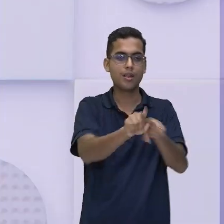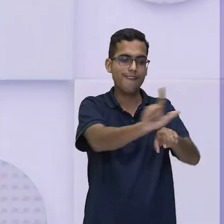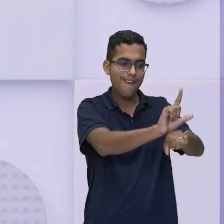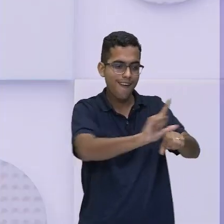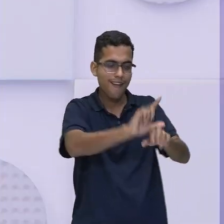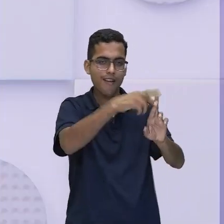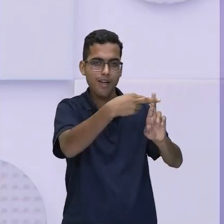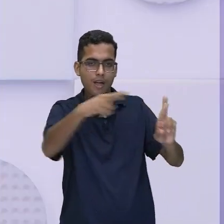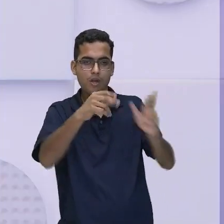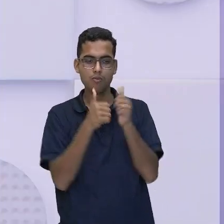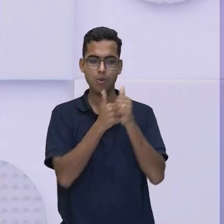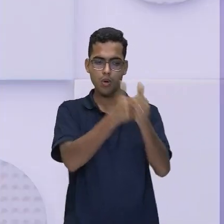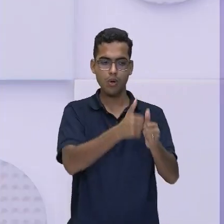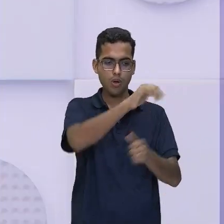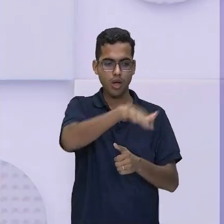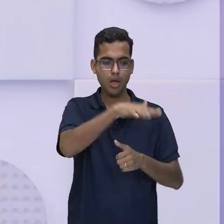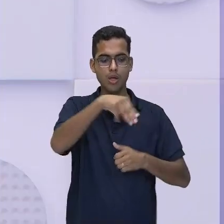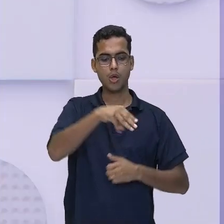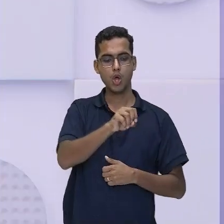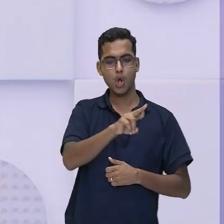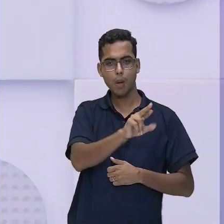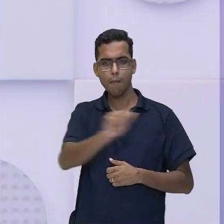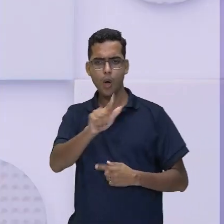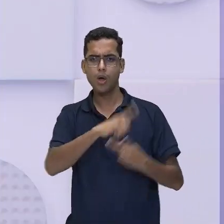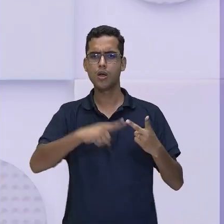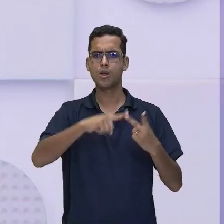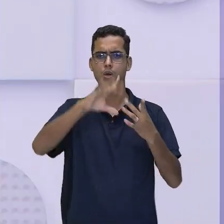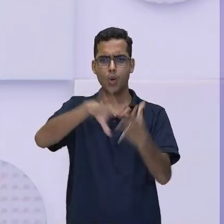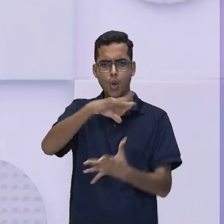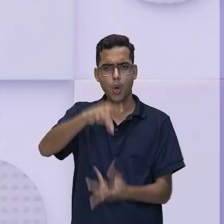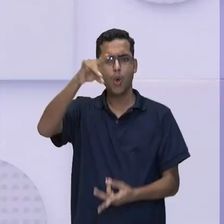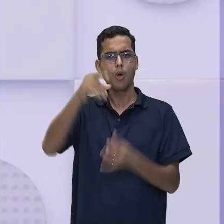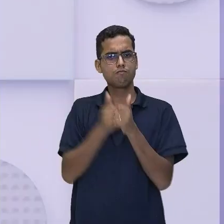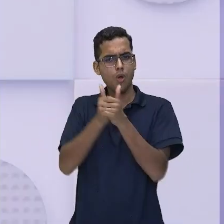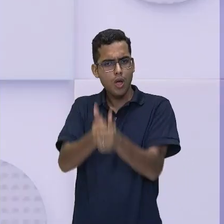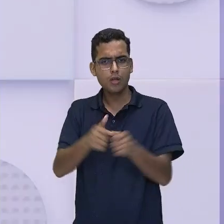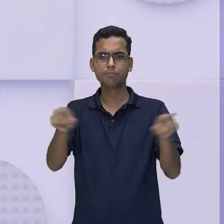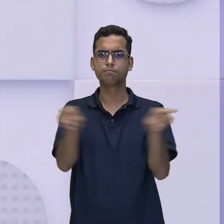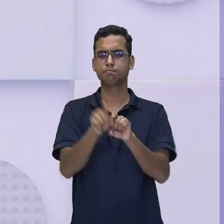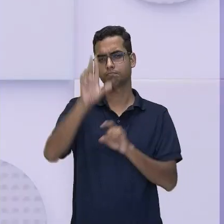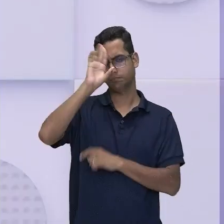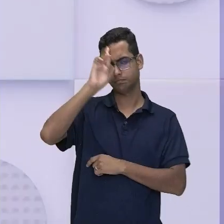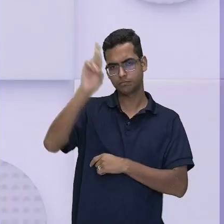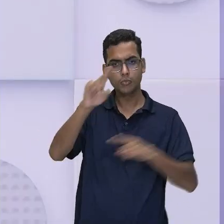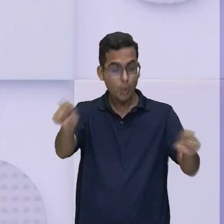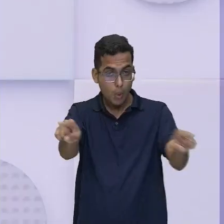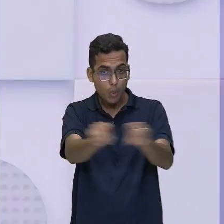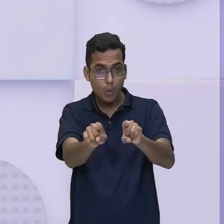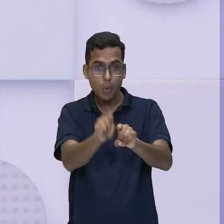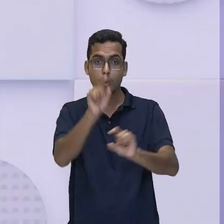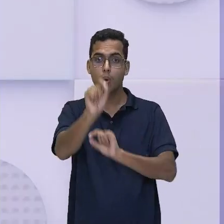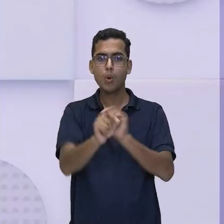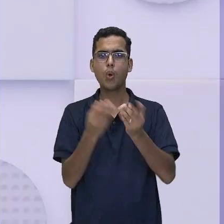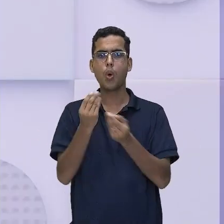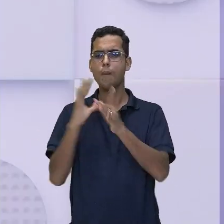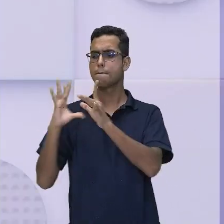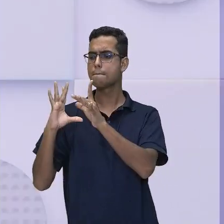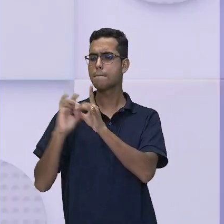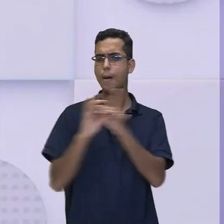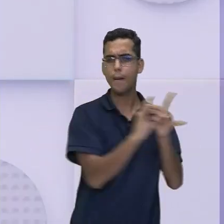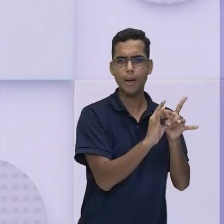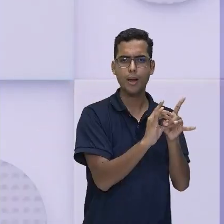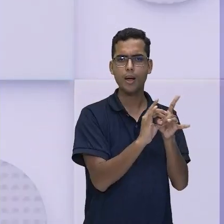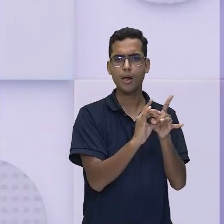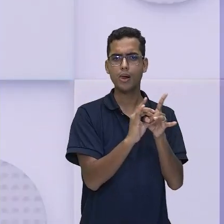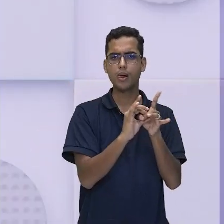como referencial na parte moral e também como guia espiritual, e como que isso se correlaciona com a dimensão